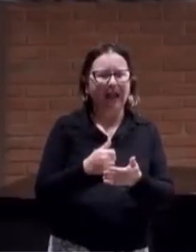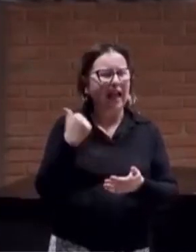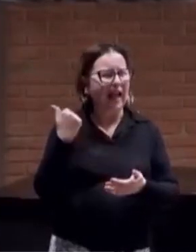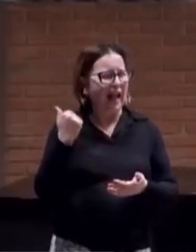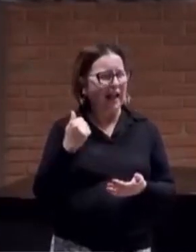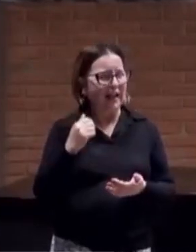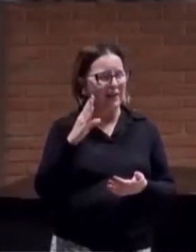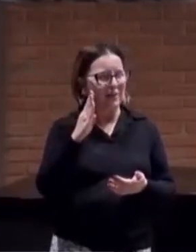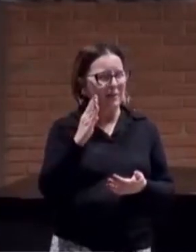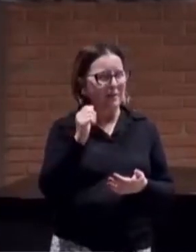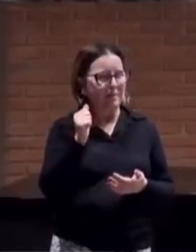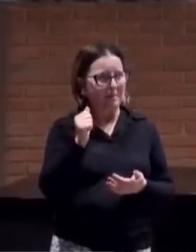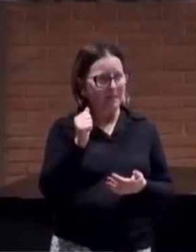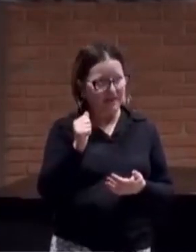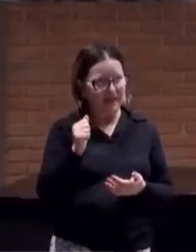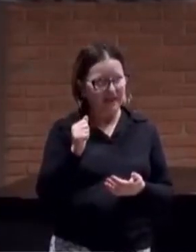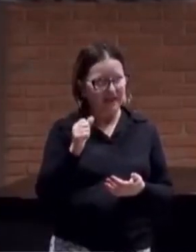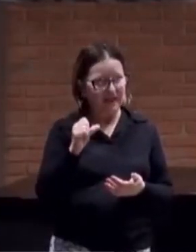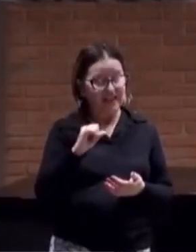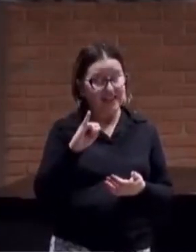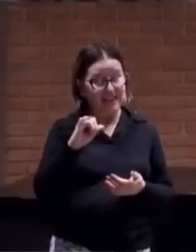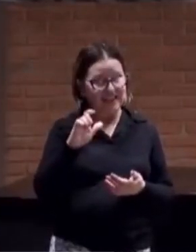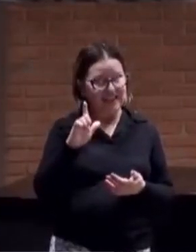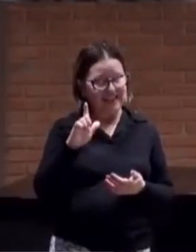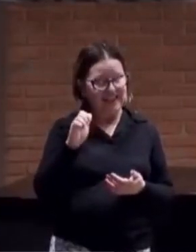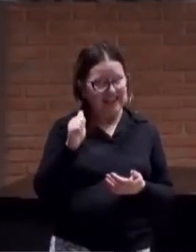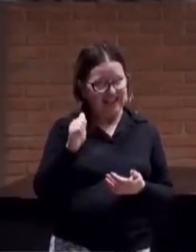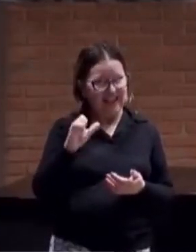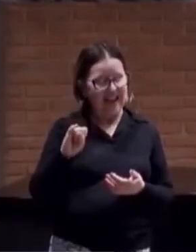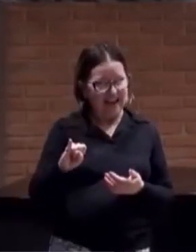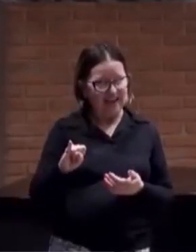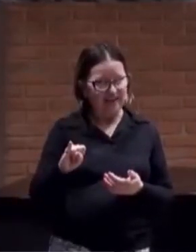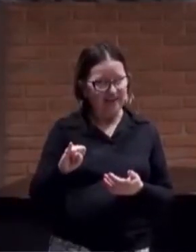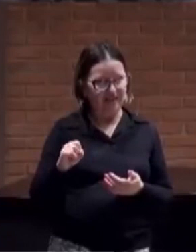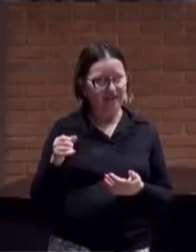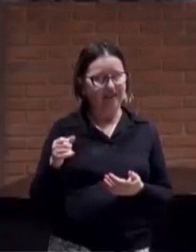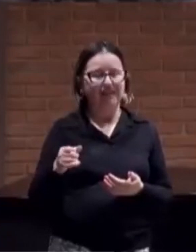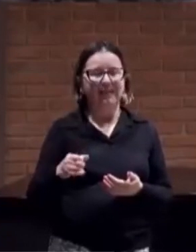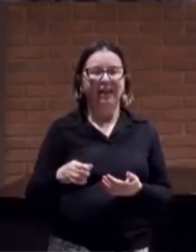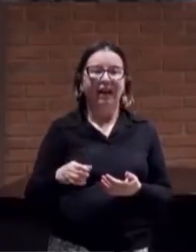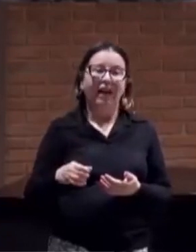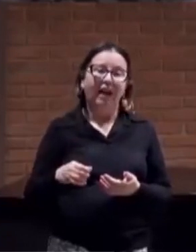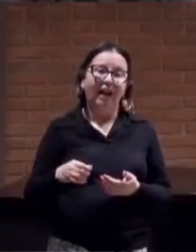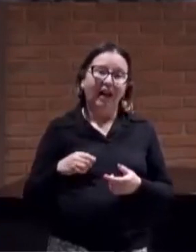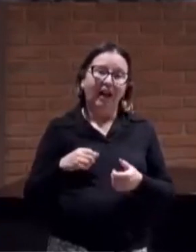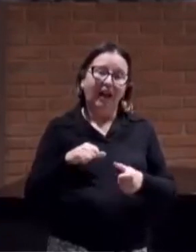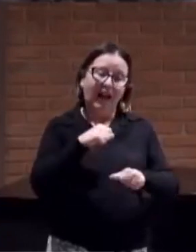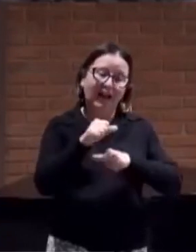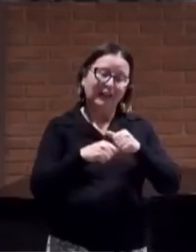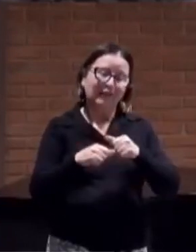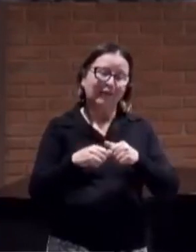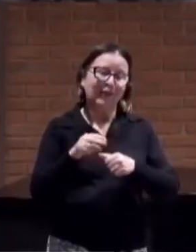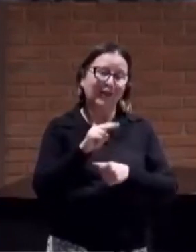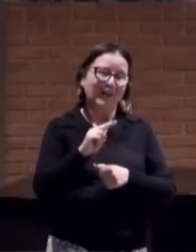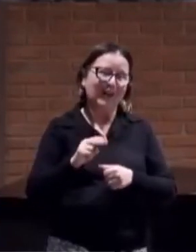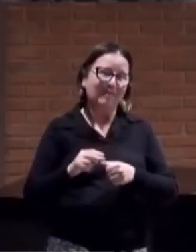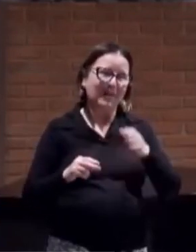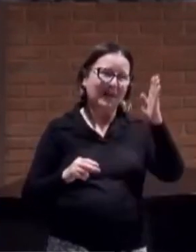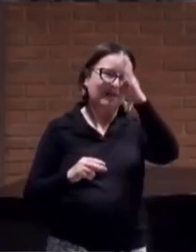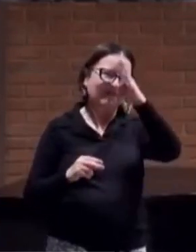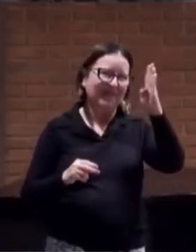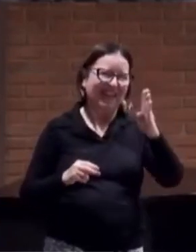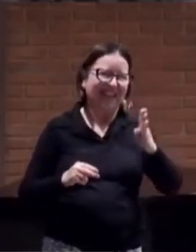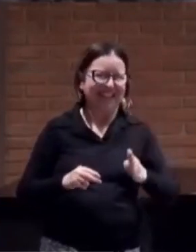Barzilai, Brasília, Brasil. Por corrupção virou Brasil. É um